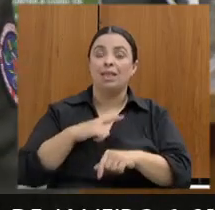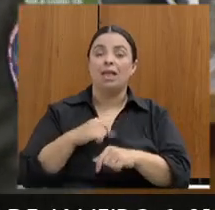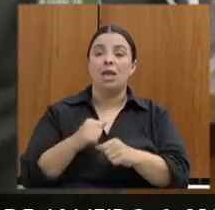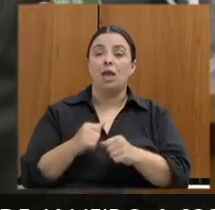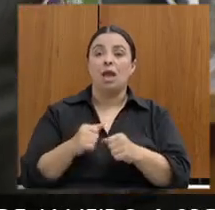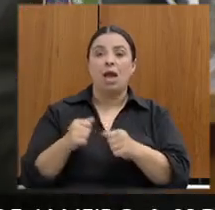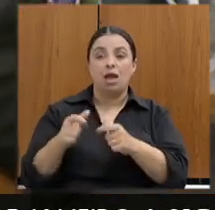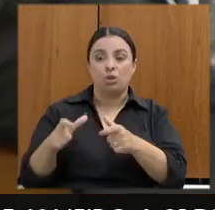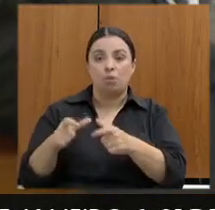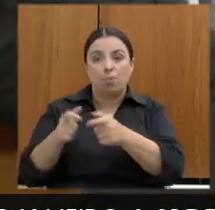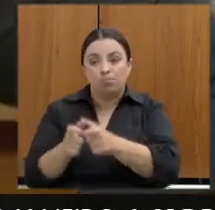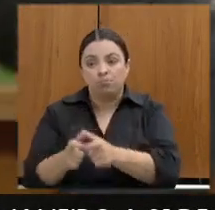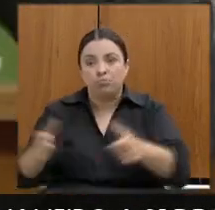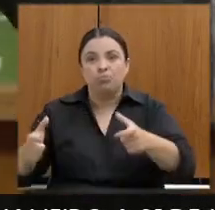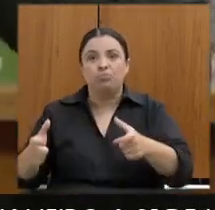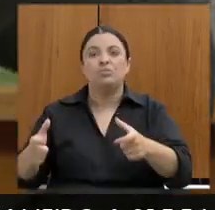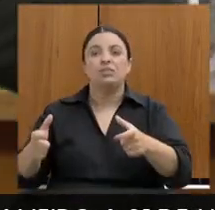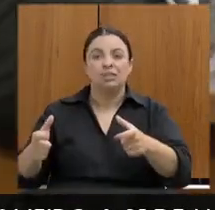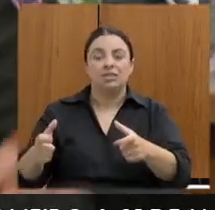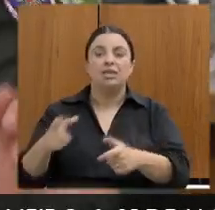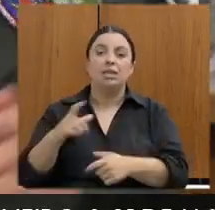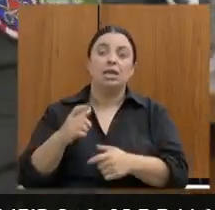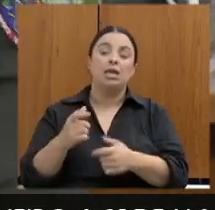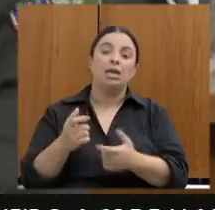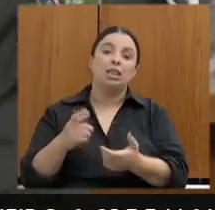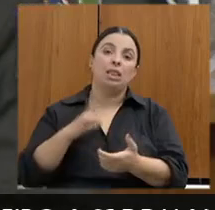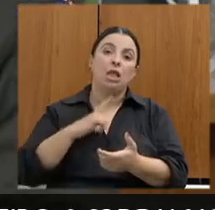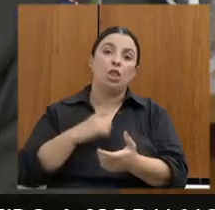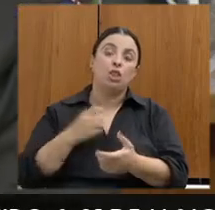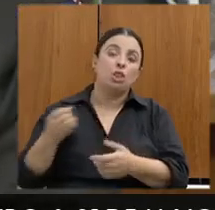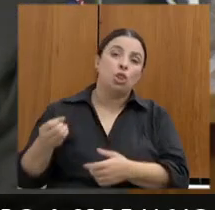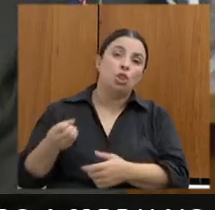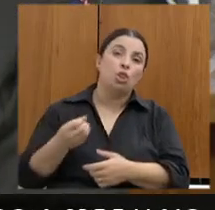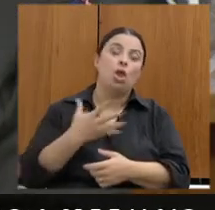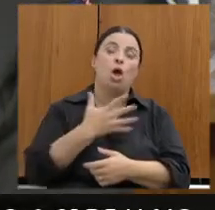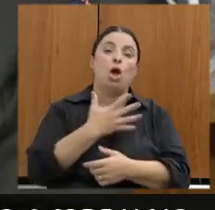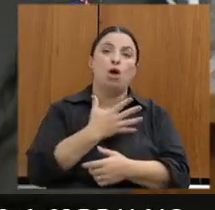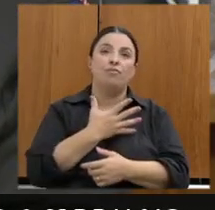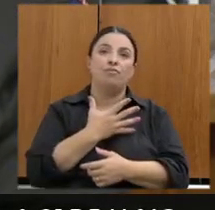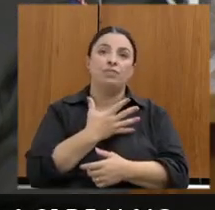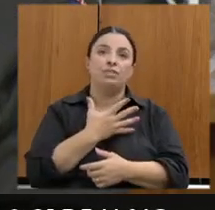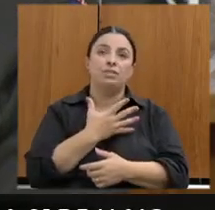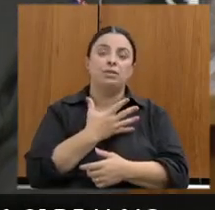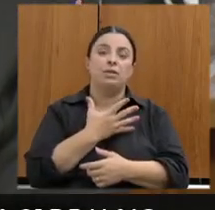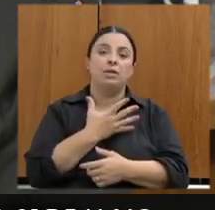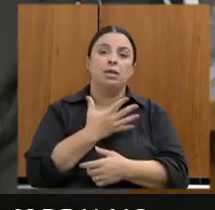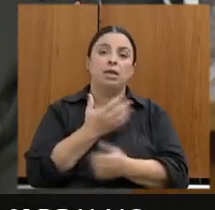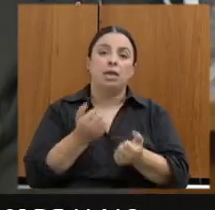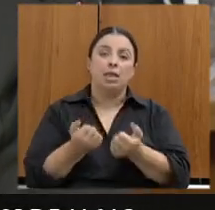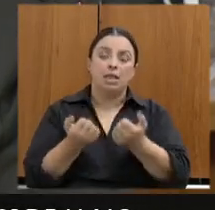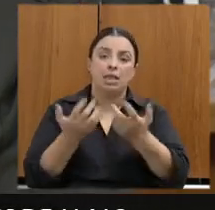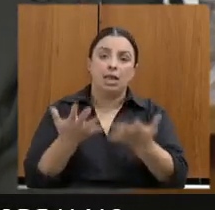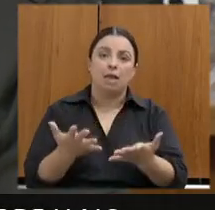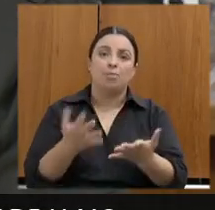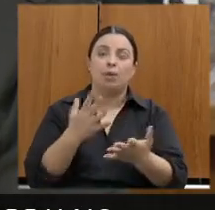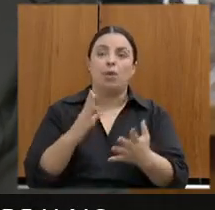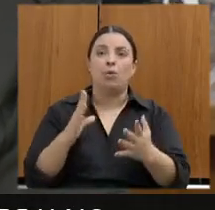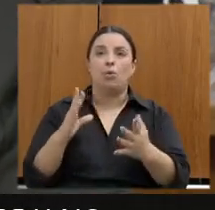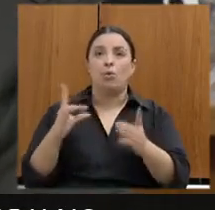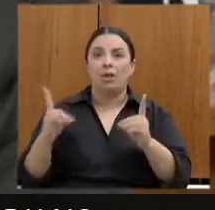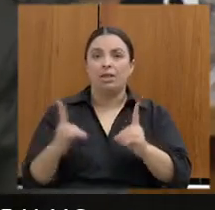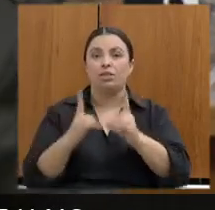bombeiros em todo o estado criando e entregando novas frações para atendimento com tempo resposta e